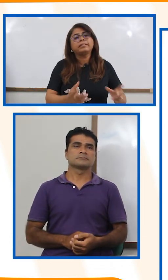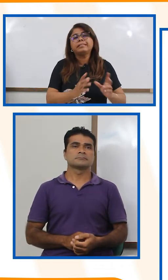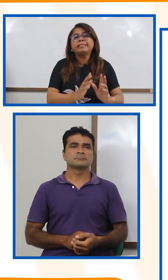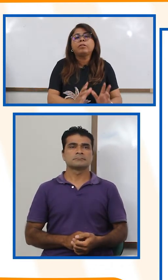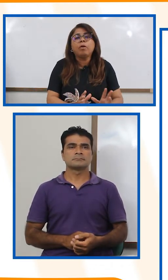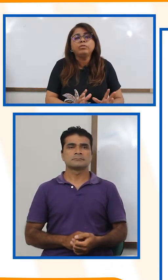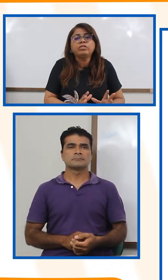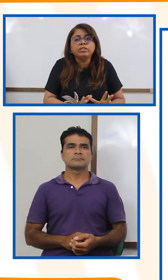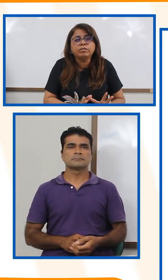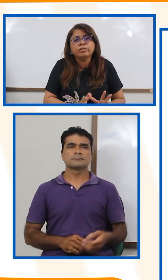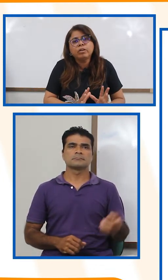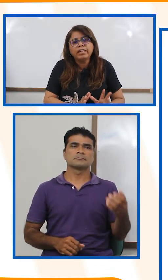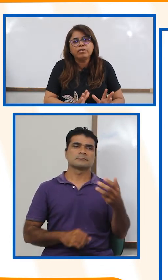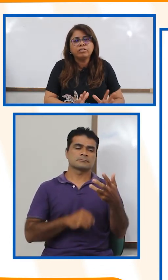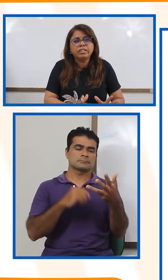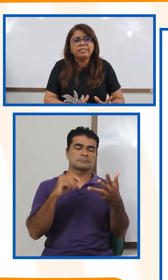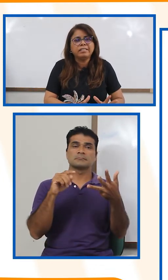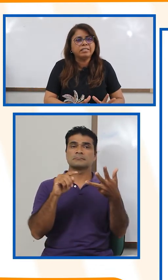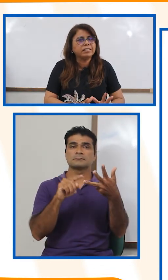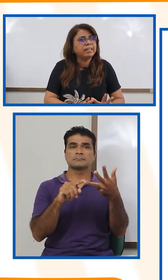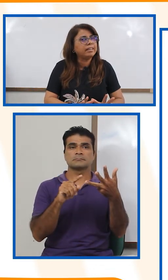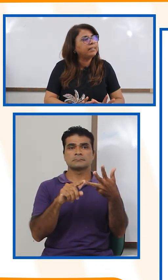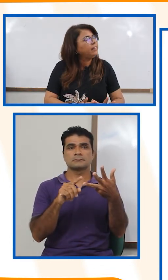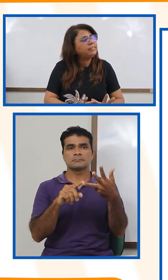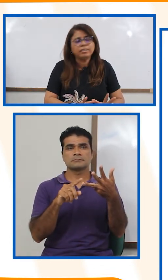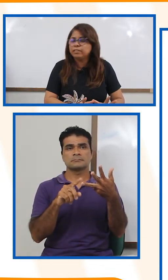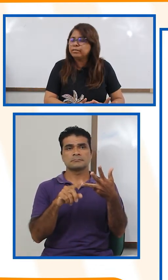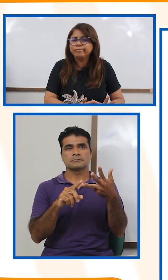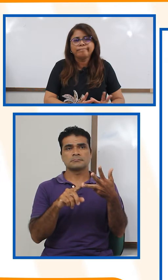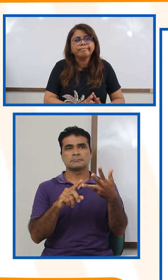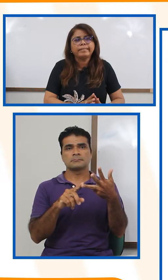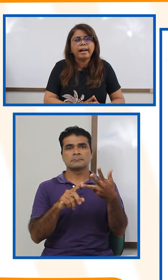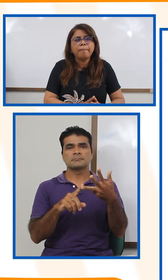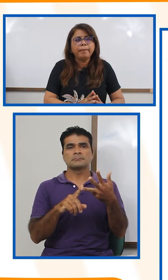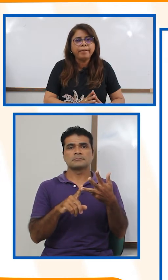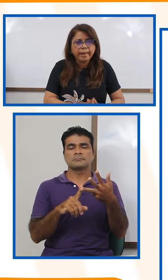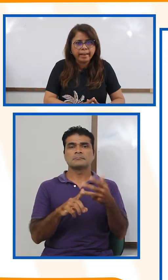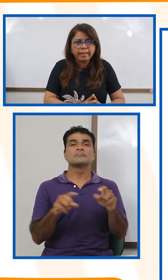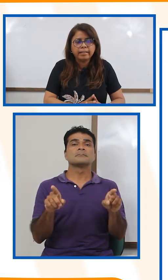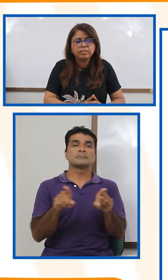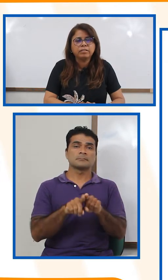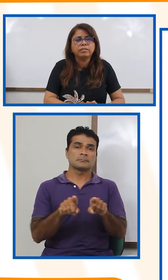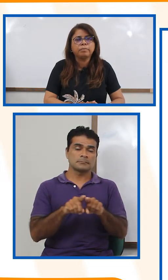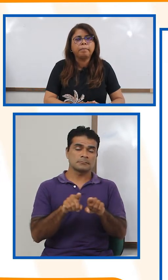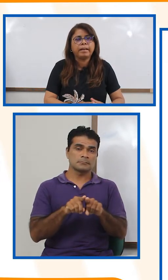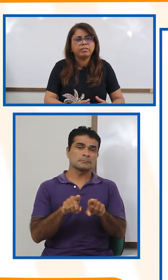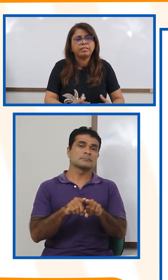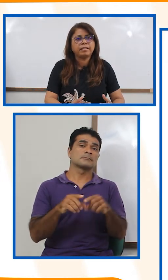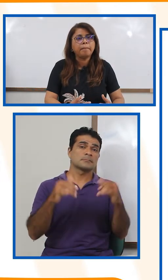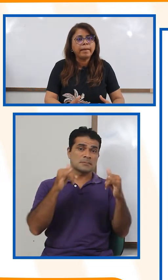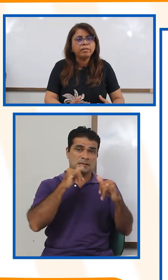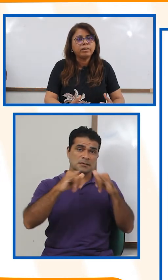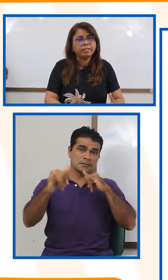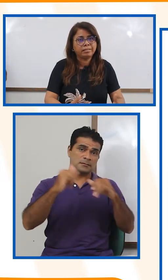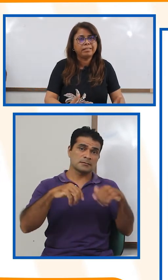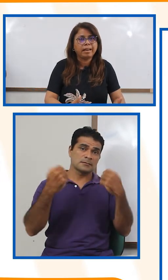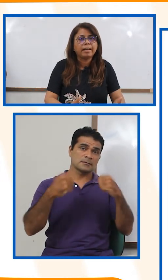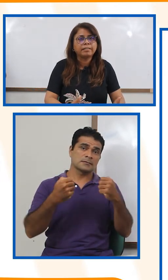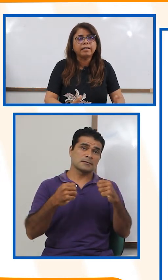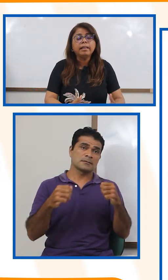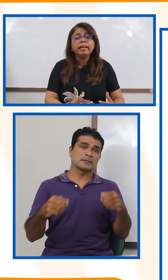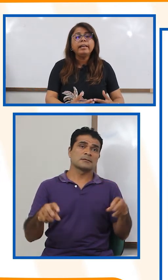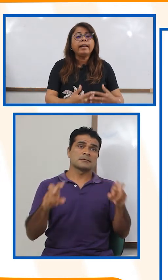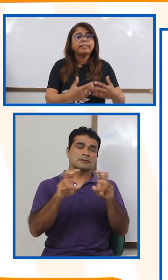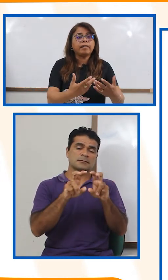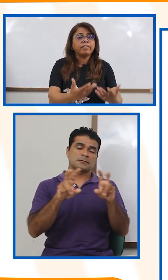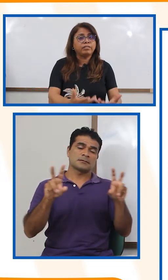Textos com título. Toda notícia, gente, ela tem título, tá? Por que que ela tem título? Para a gente saber do que se